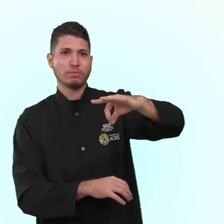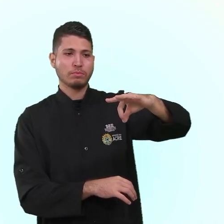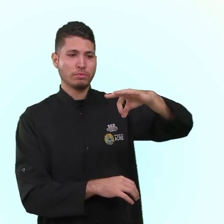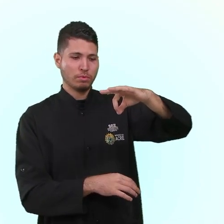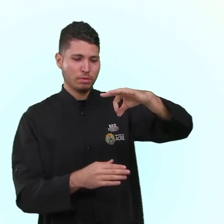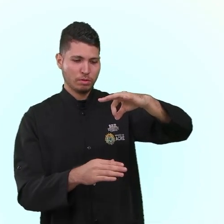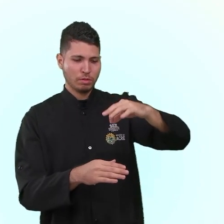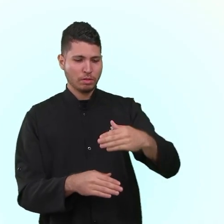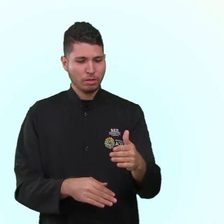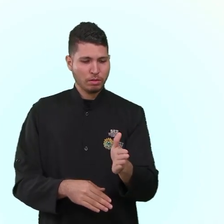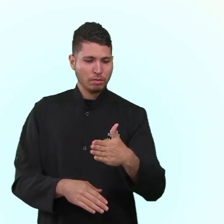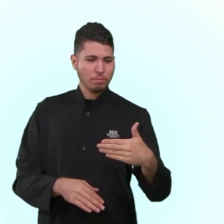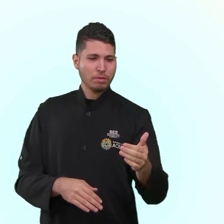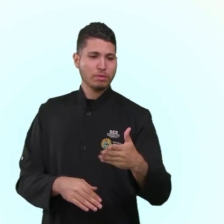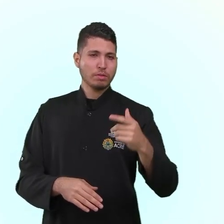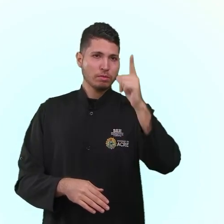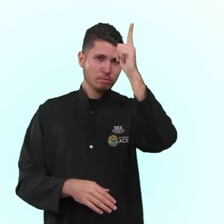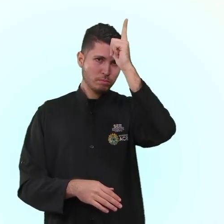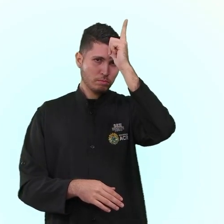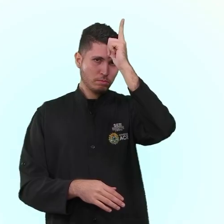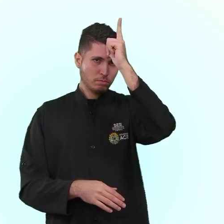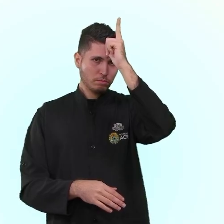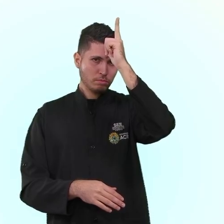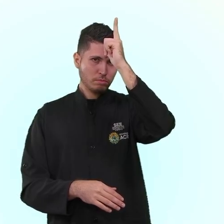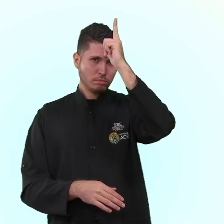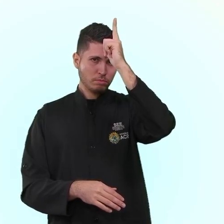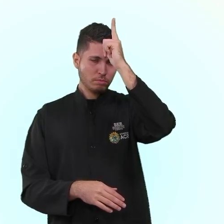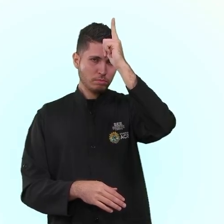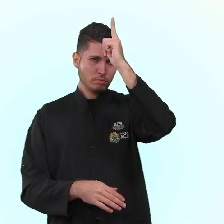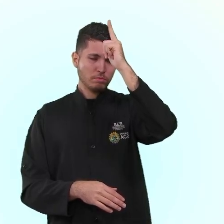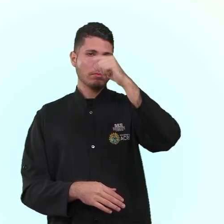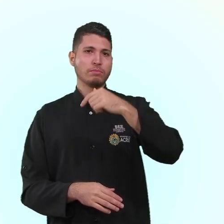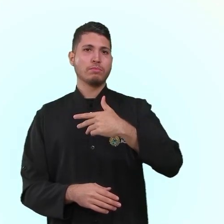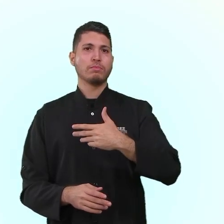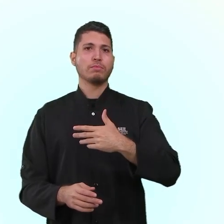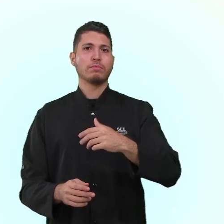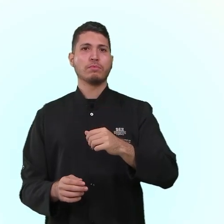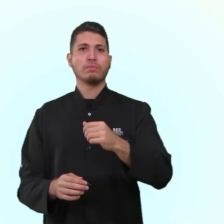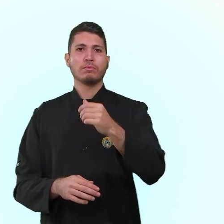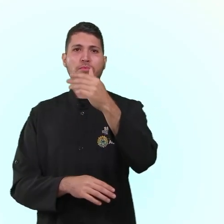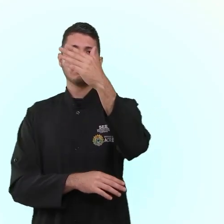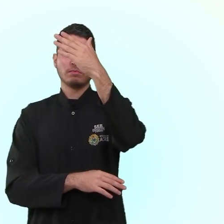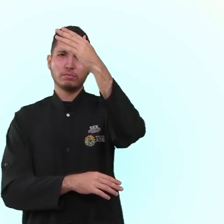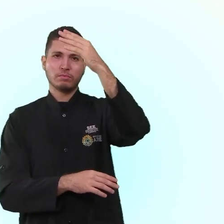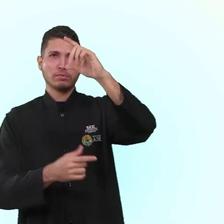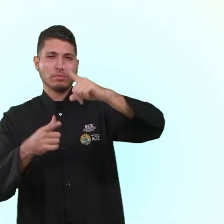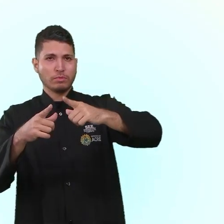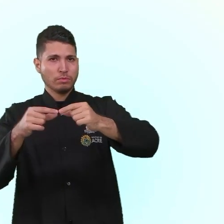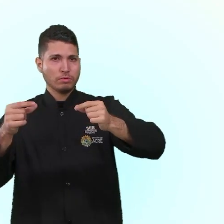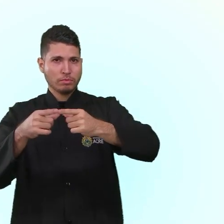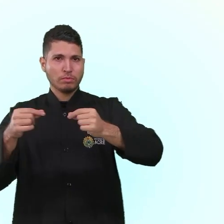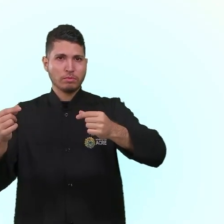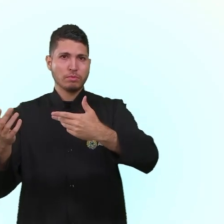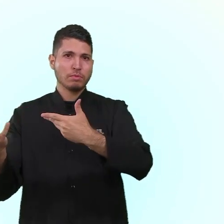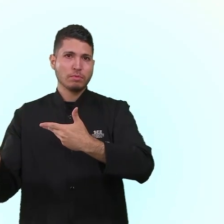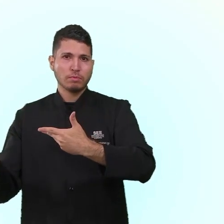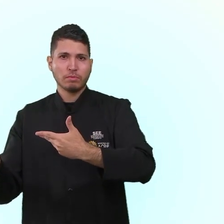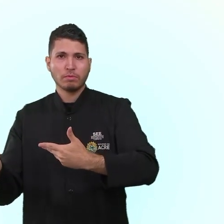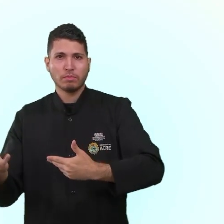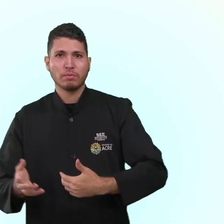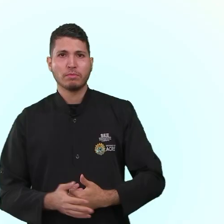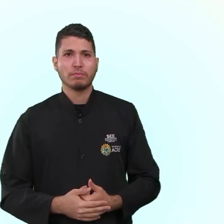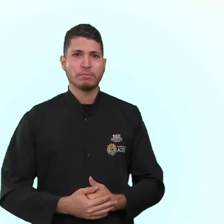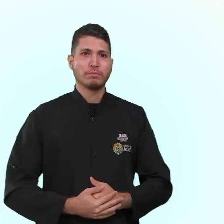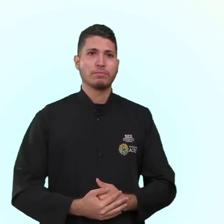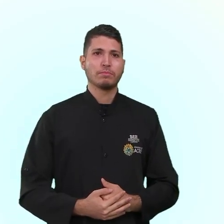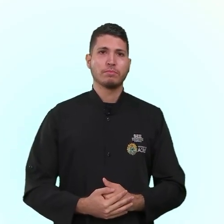gente também tem o Japão com a questão tecnológica, farmacêutica. Conseguem